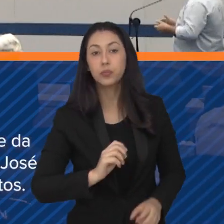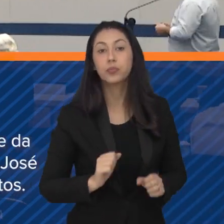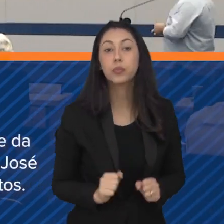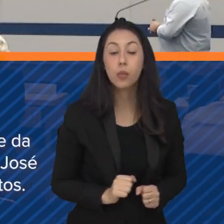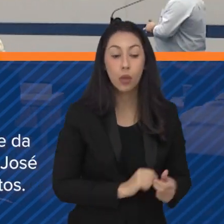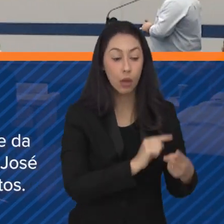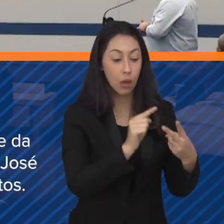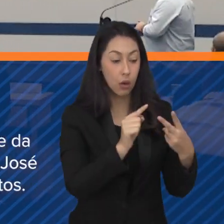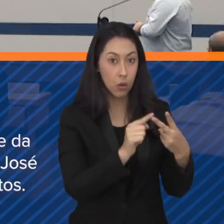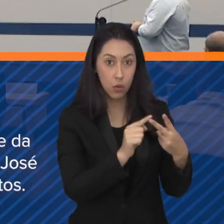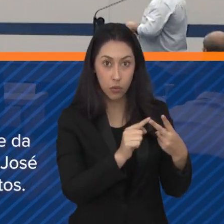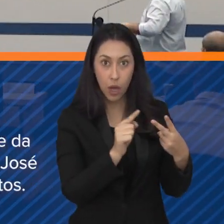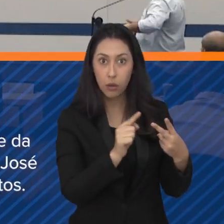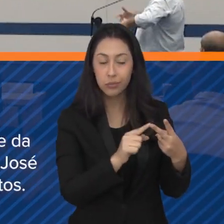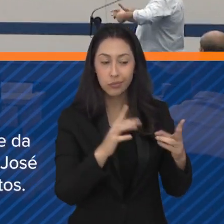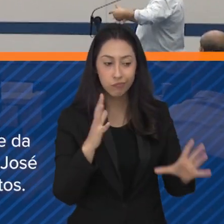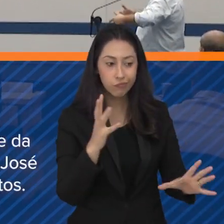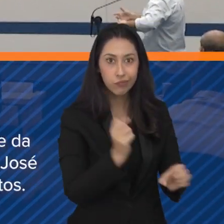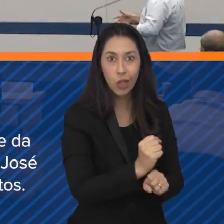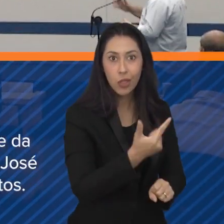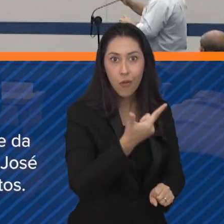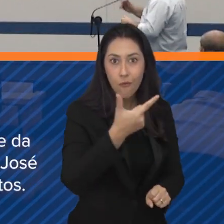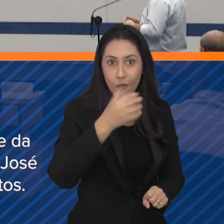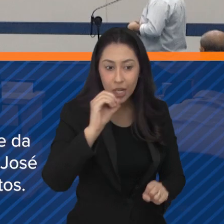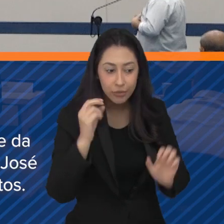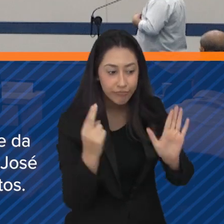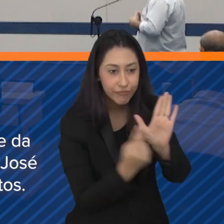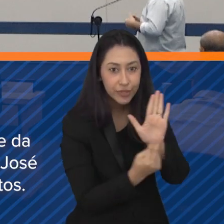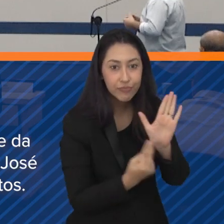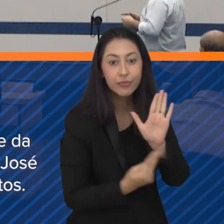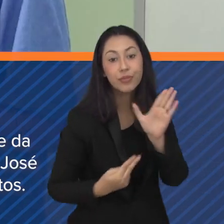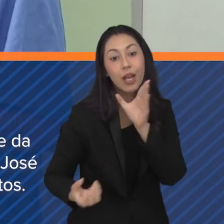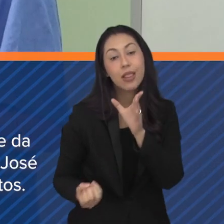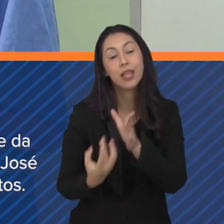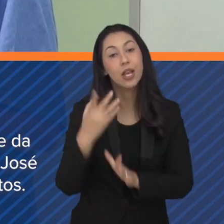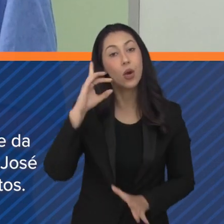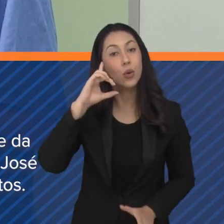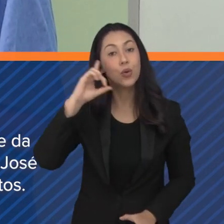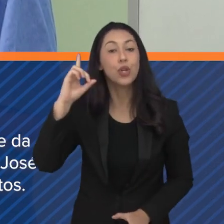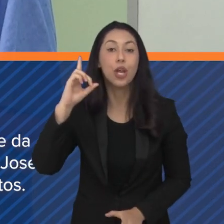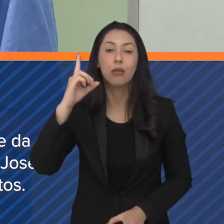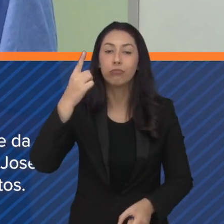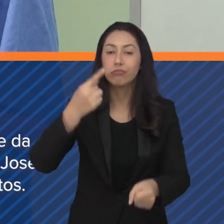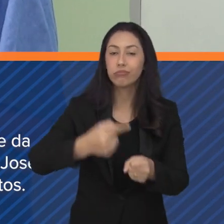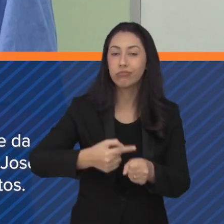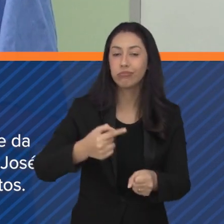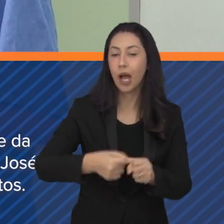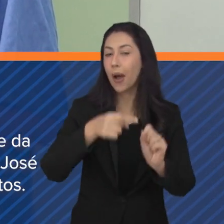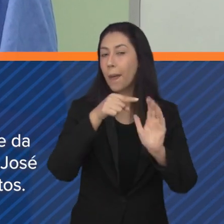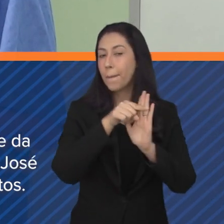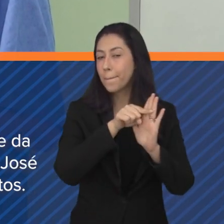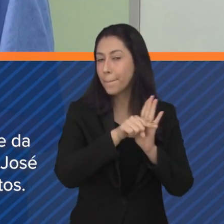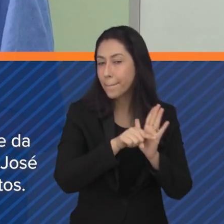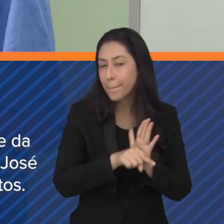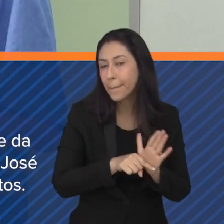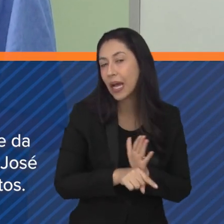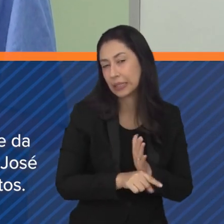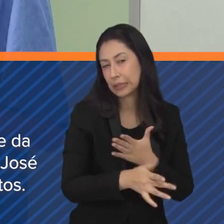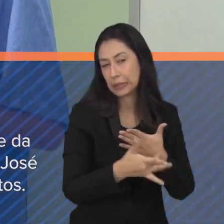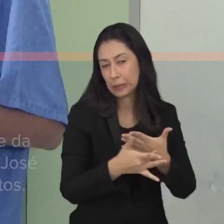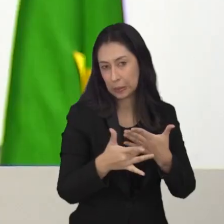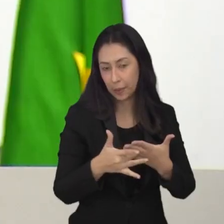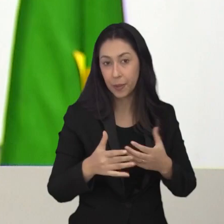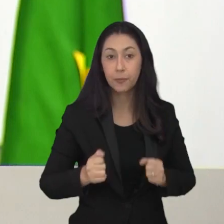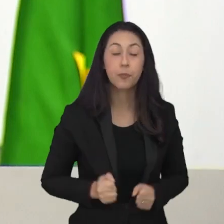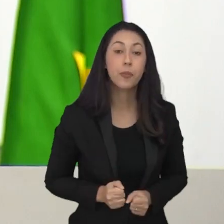O segundo, apresentado por 20 vereadores, estabelece a criação do Dia Municipal e da Semana Municipal da Pesquisa